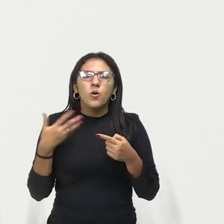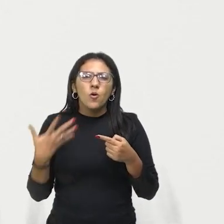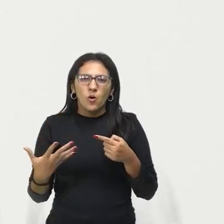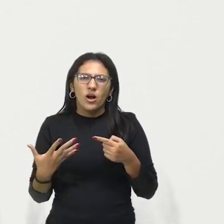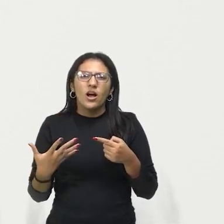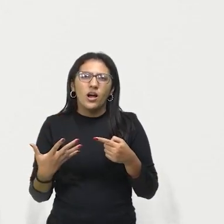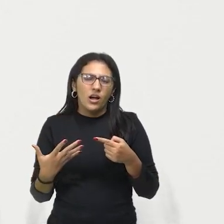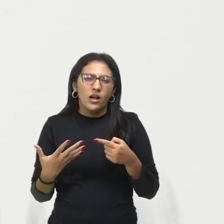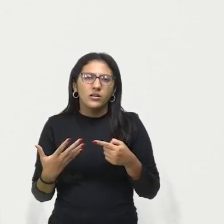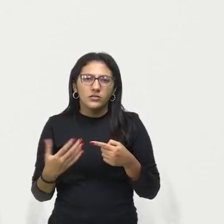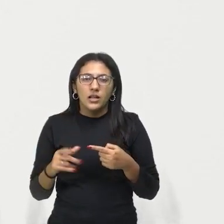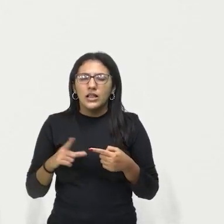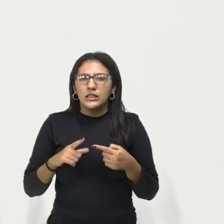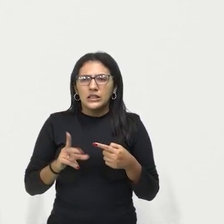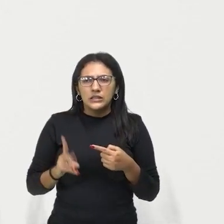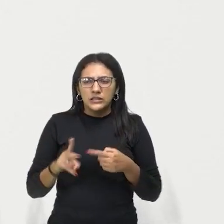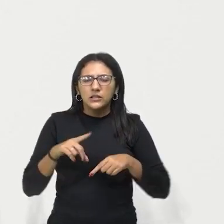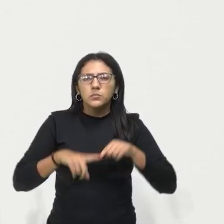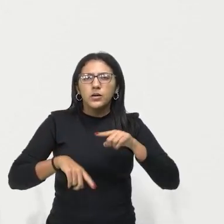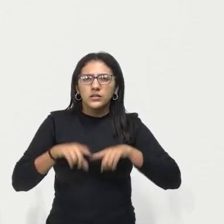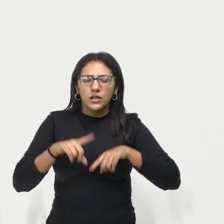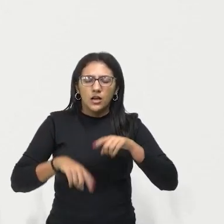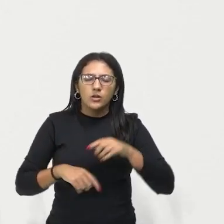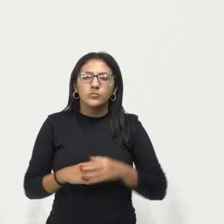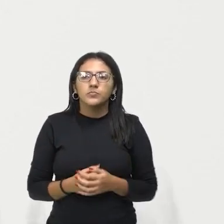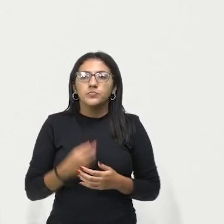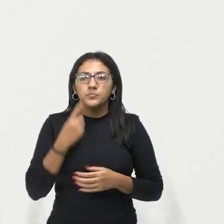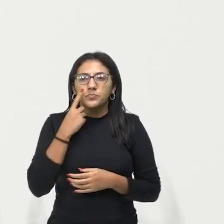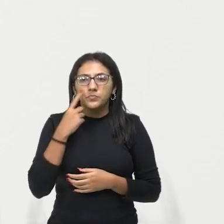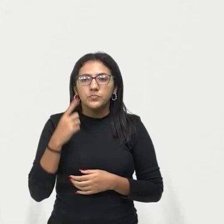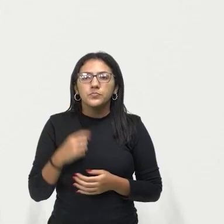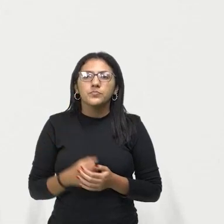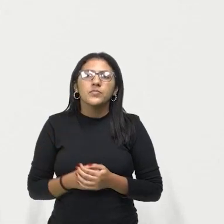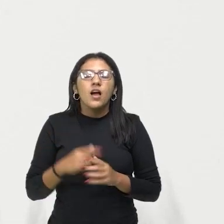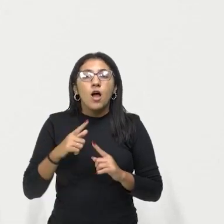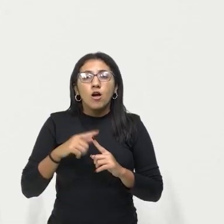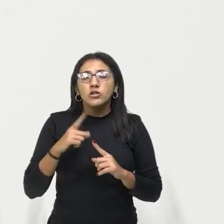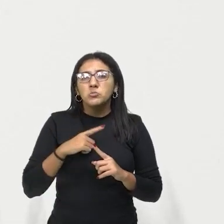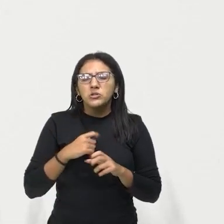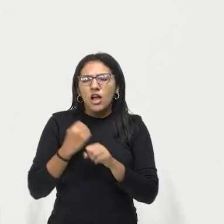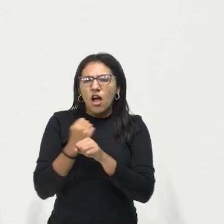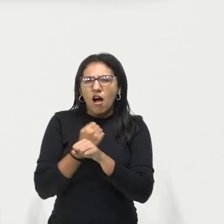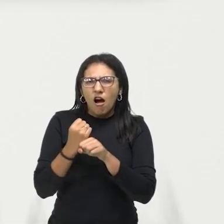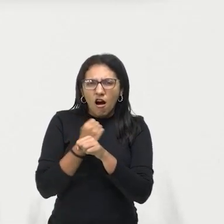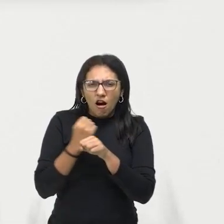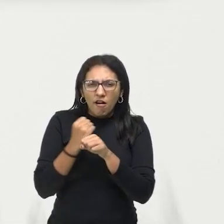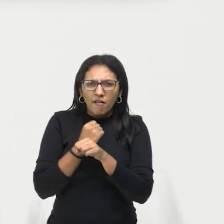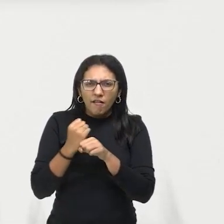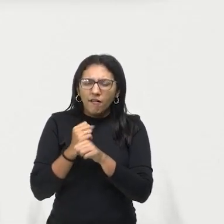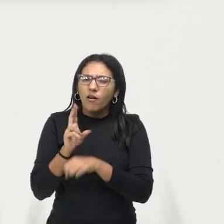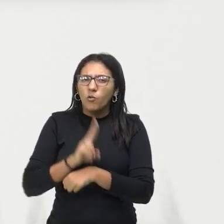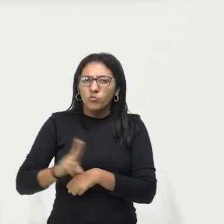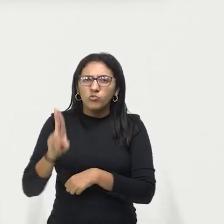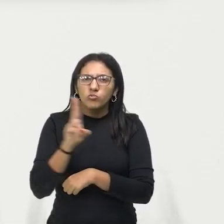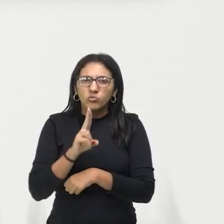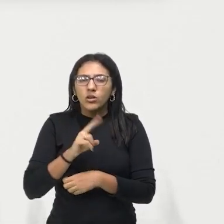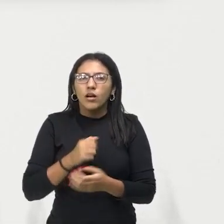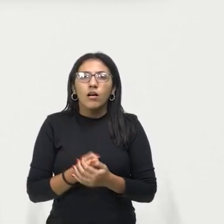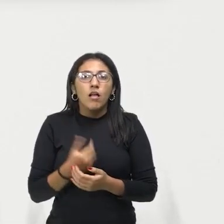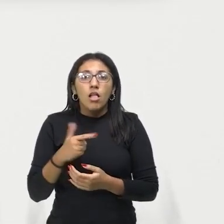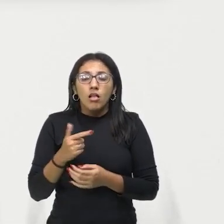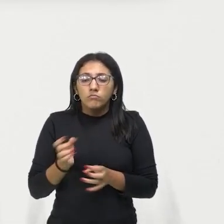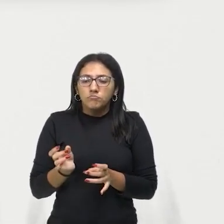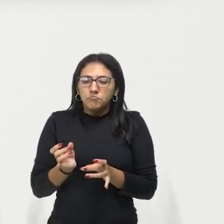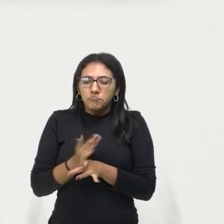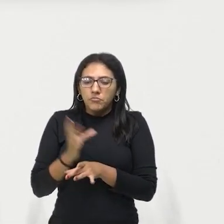nós aí. O primeiro tipo que eu quero classificar para vocês é a de bens de consumo duráveis. Acompanha. Bom, são